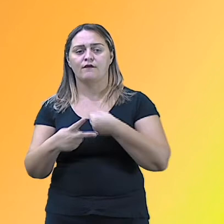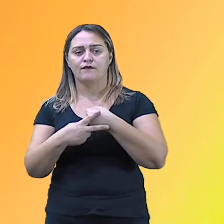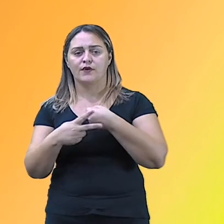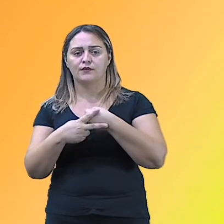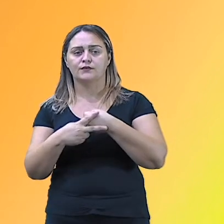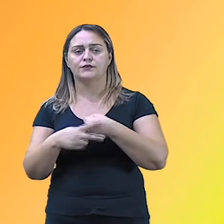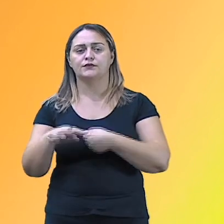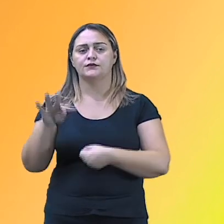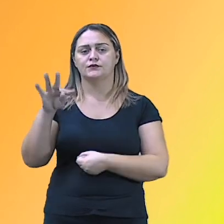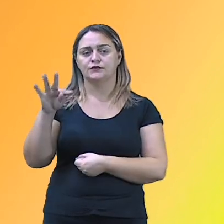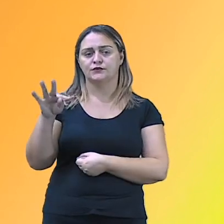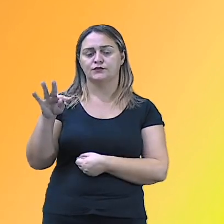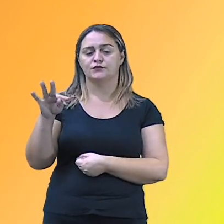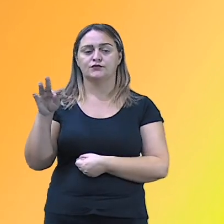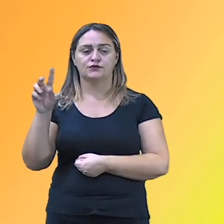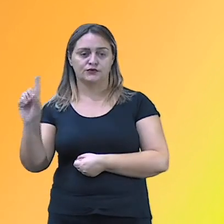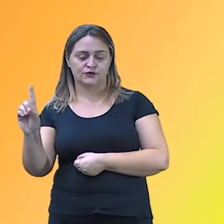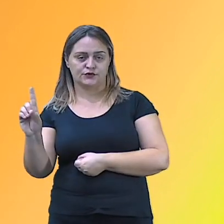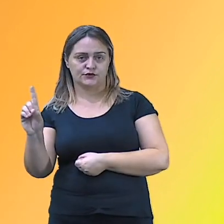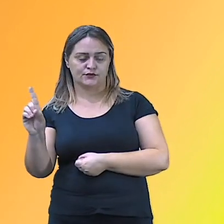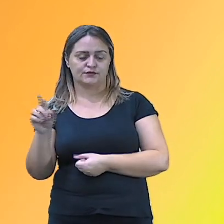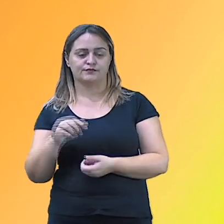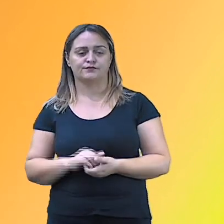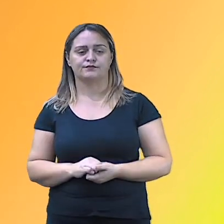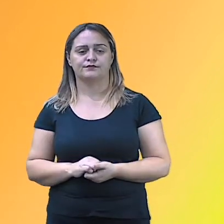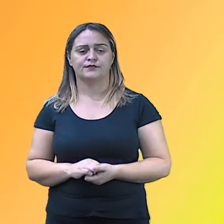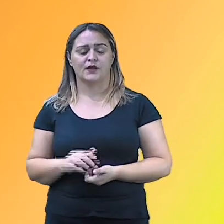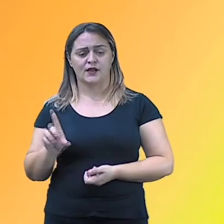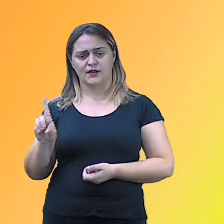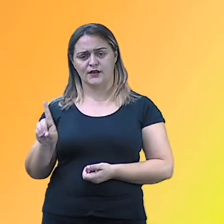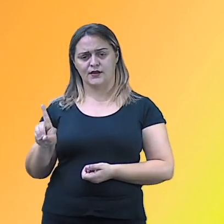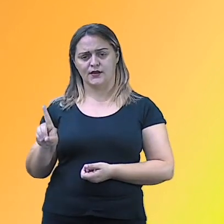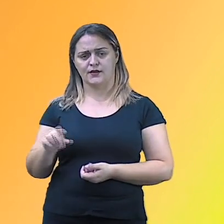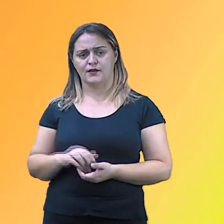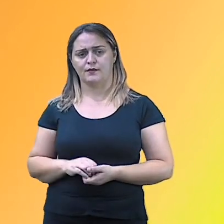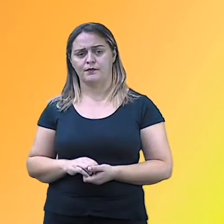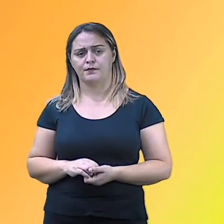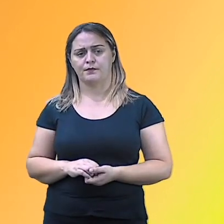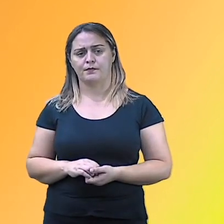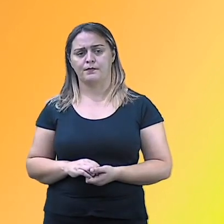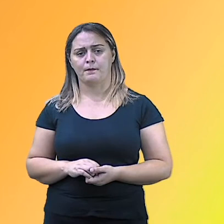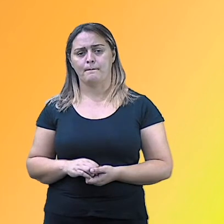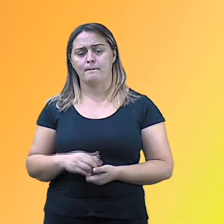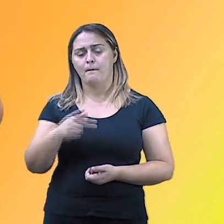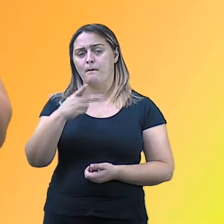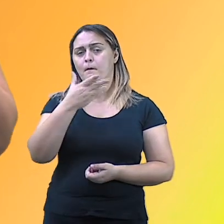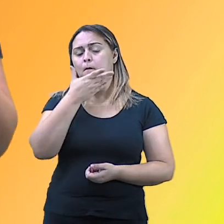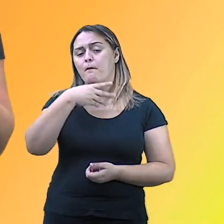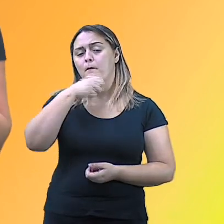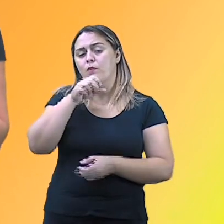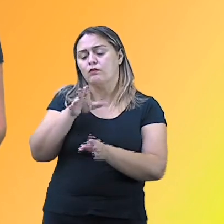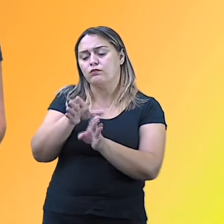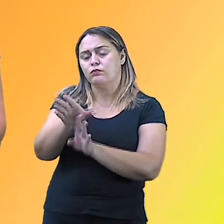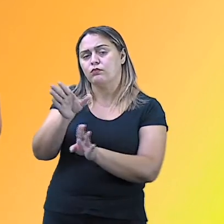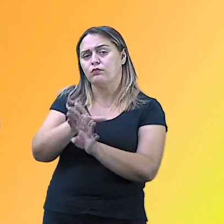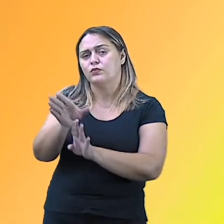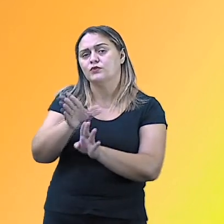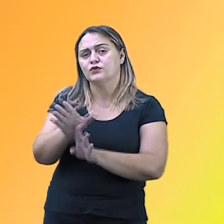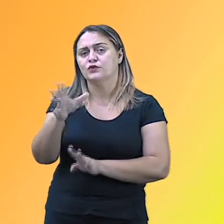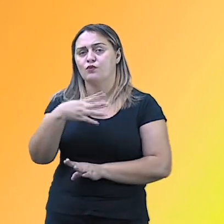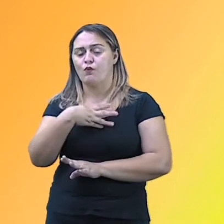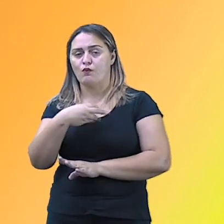direto. Letra D. Aos filhos, o pai aconselha. Temos uma posição